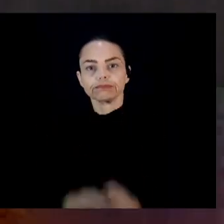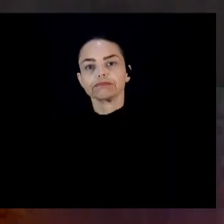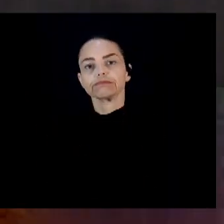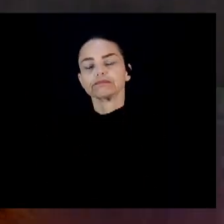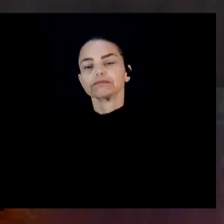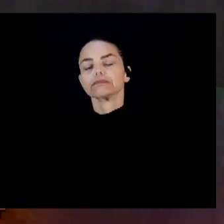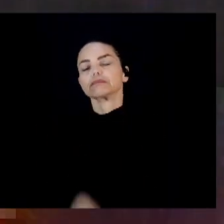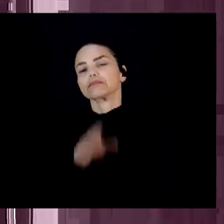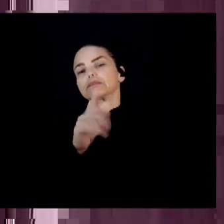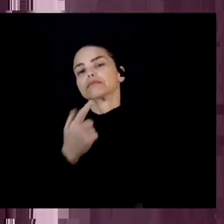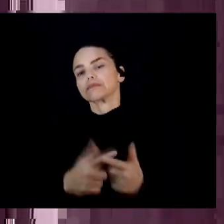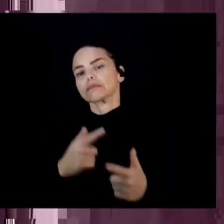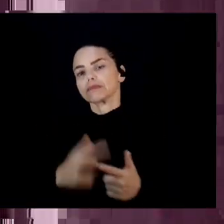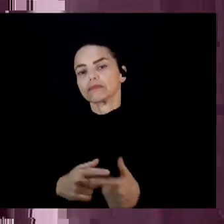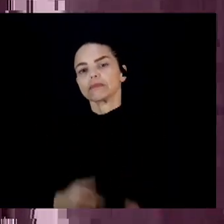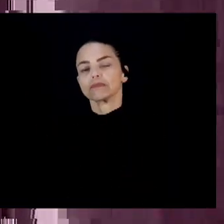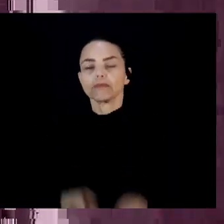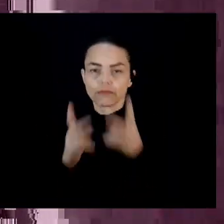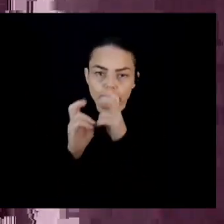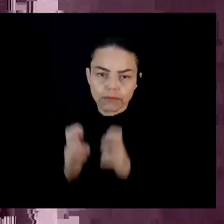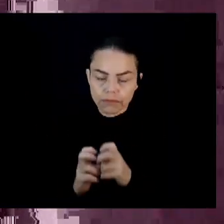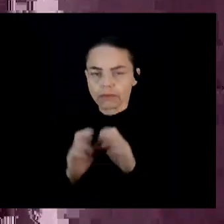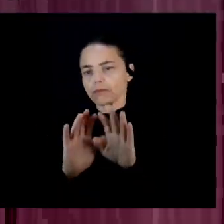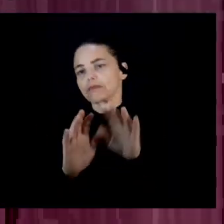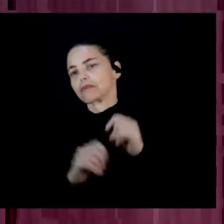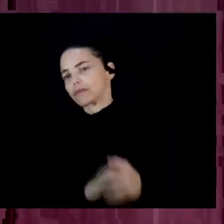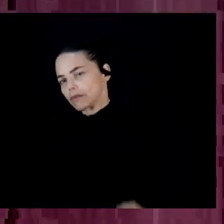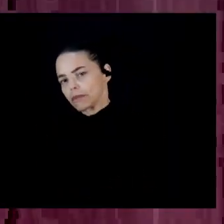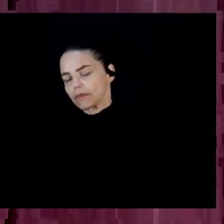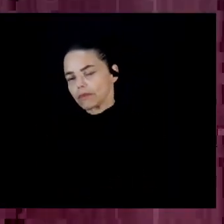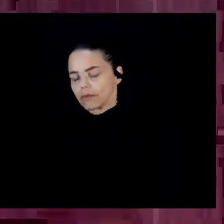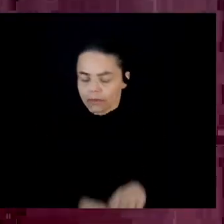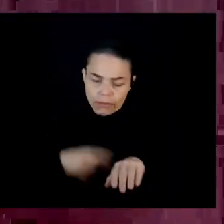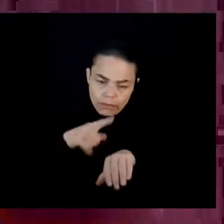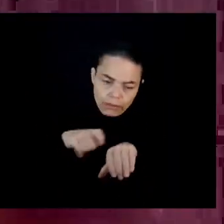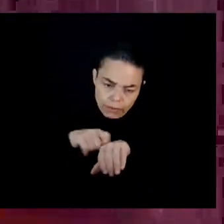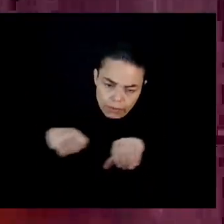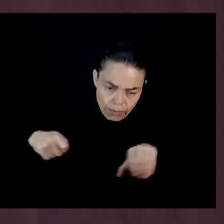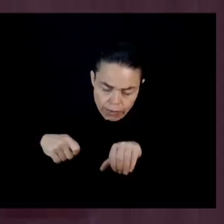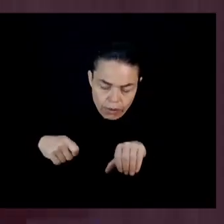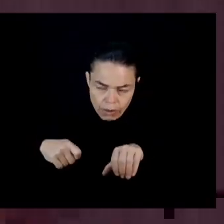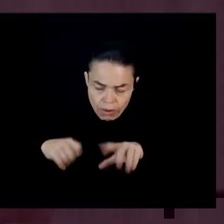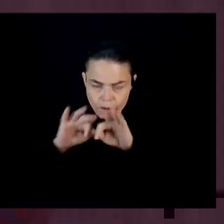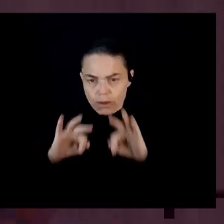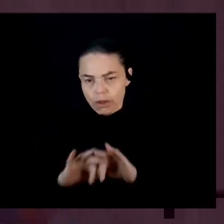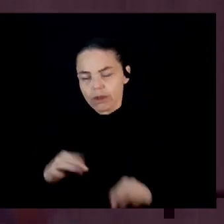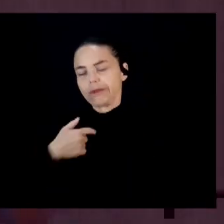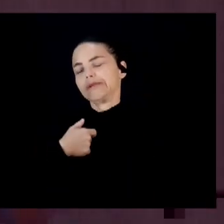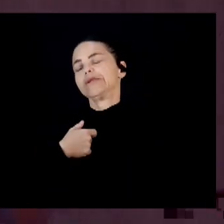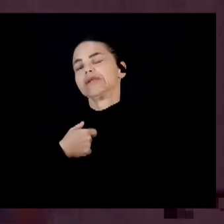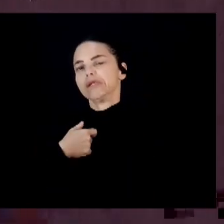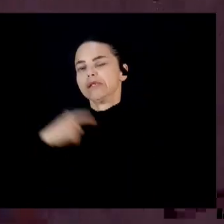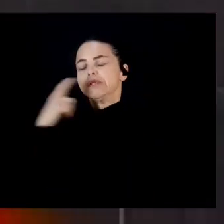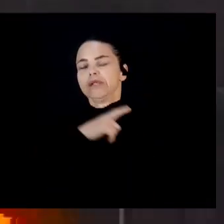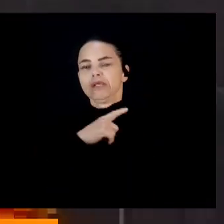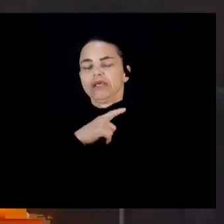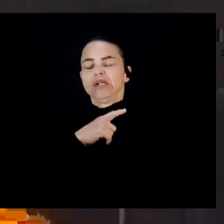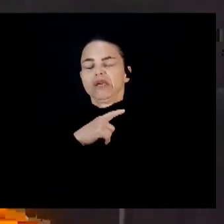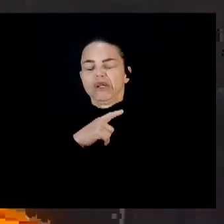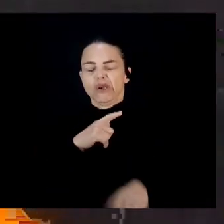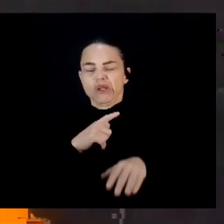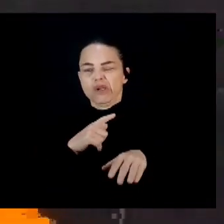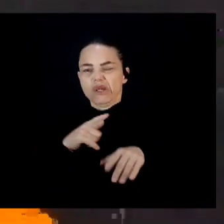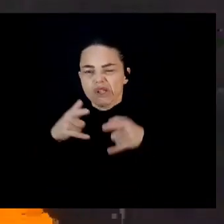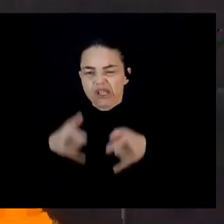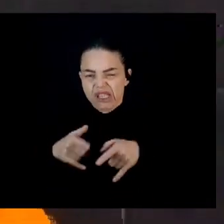você já vai perceber, peraí, não é esse tênis que está me fazendo feliz, é o fato de eu conseguir levantar da cama, de